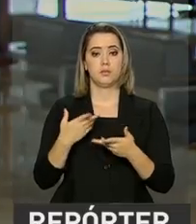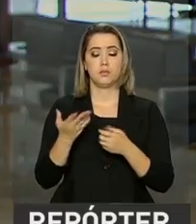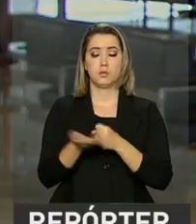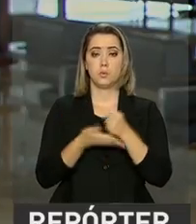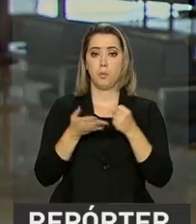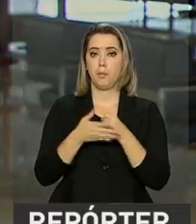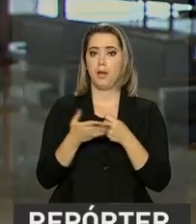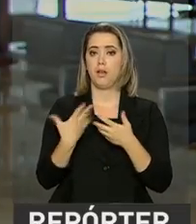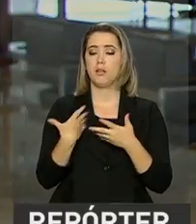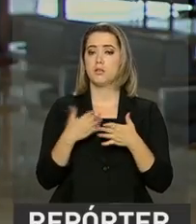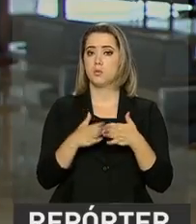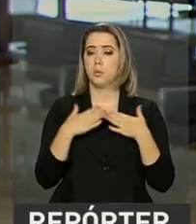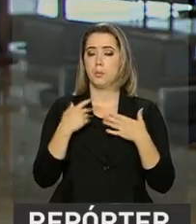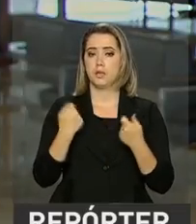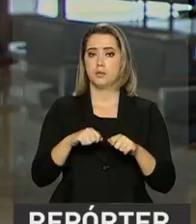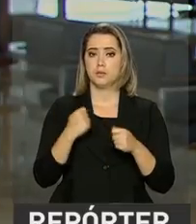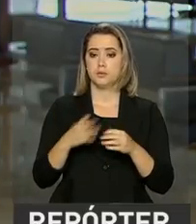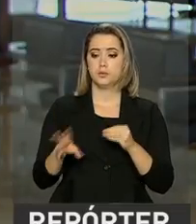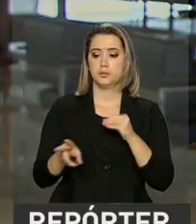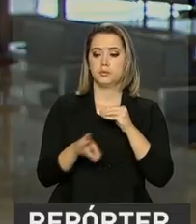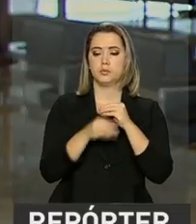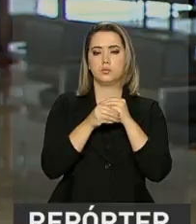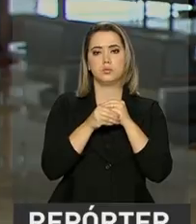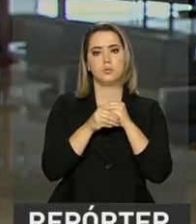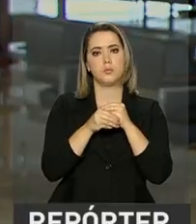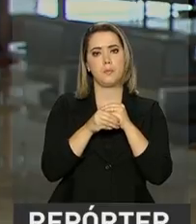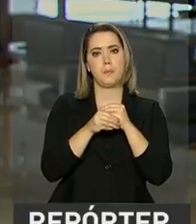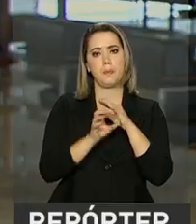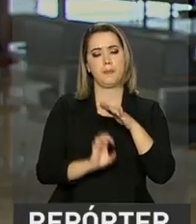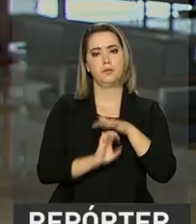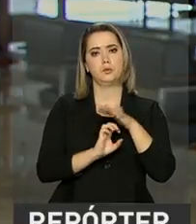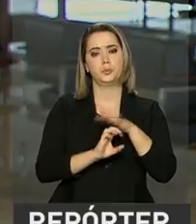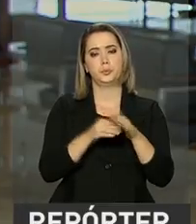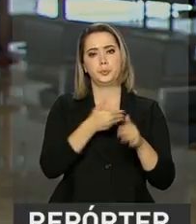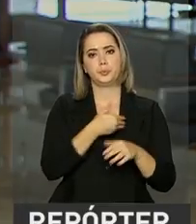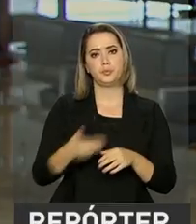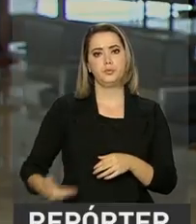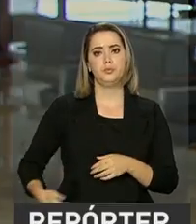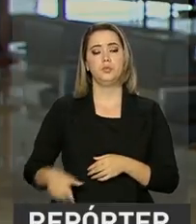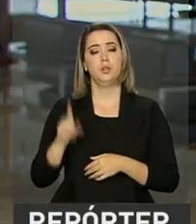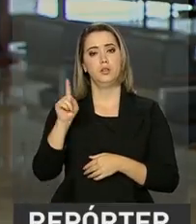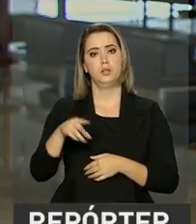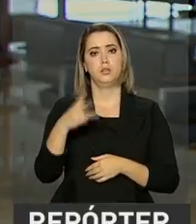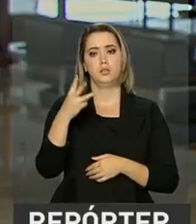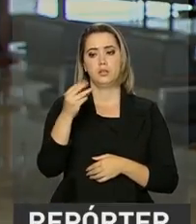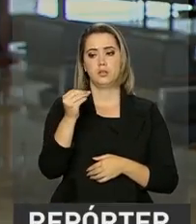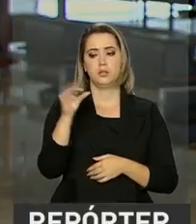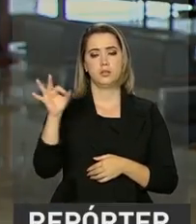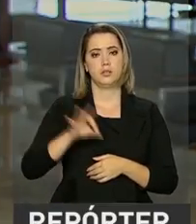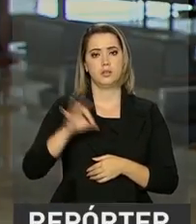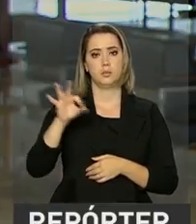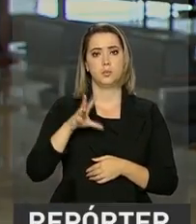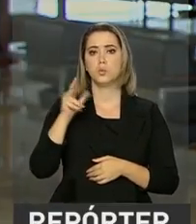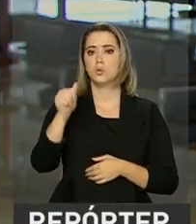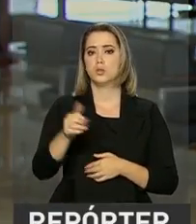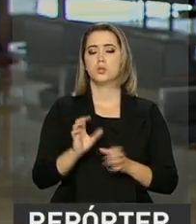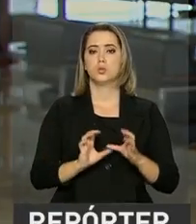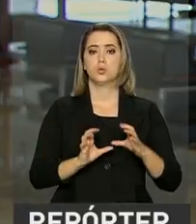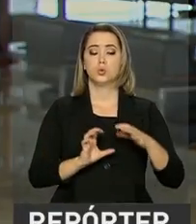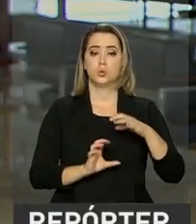incluída no programa de governança das empresas estatais é que 30% dos membros do conselho de administração